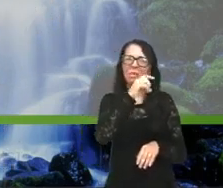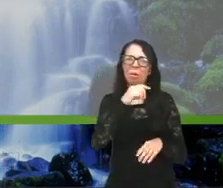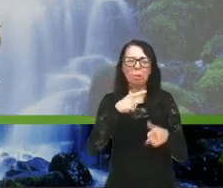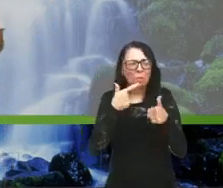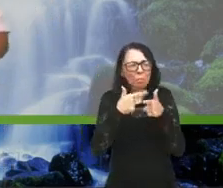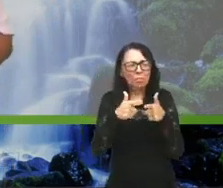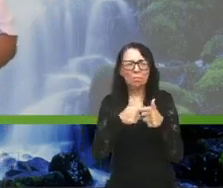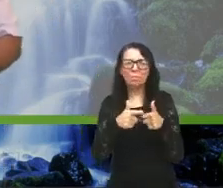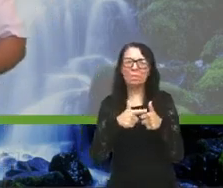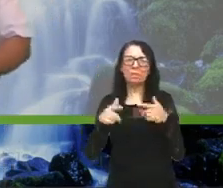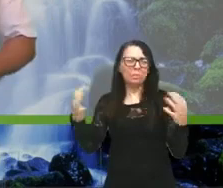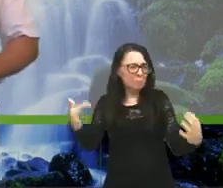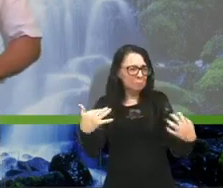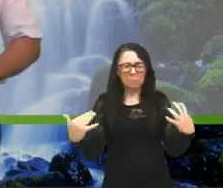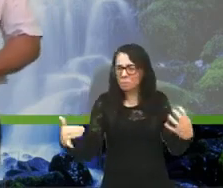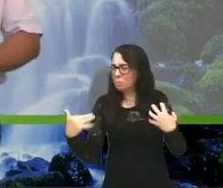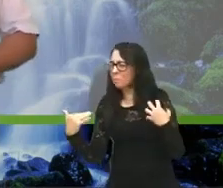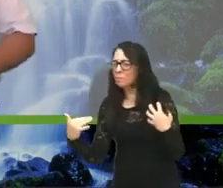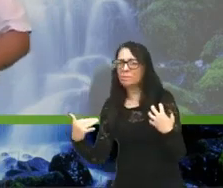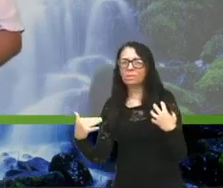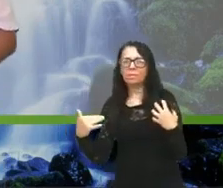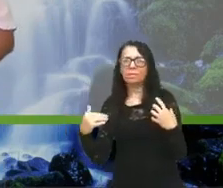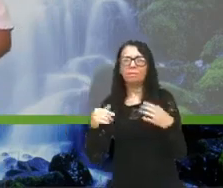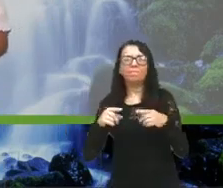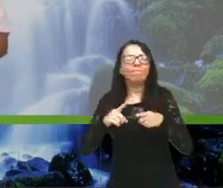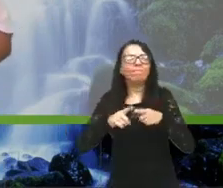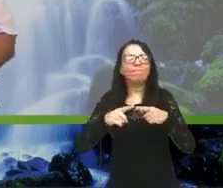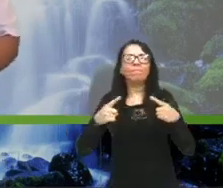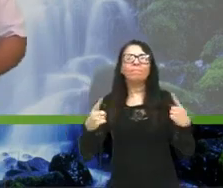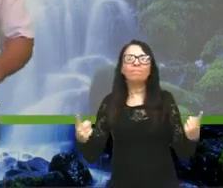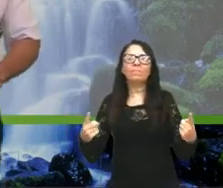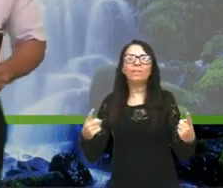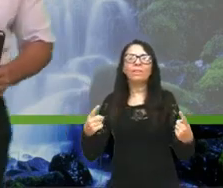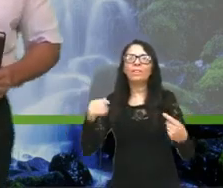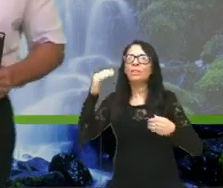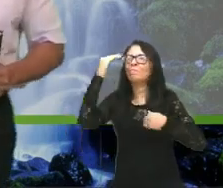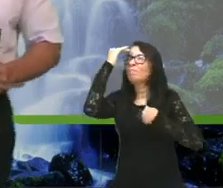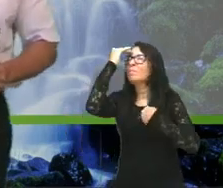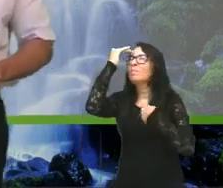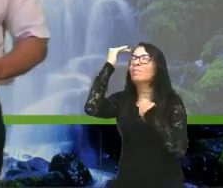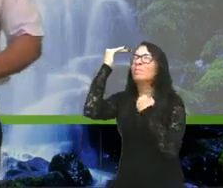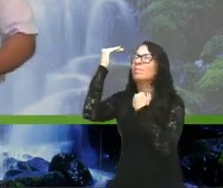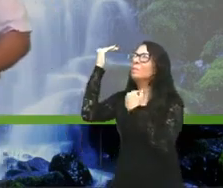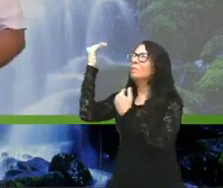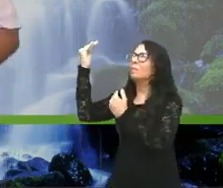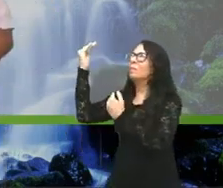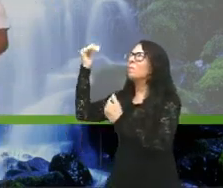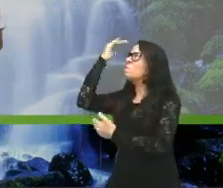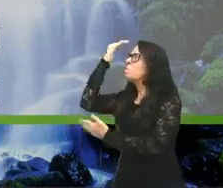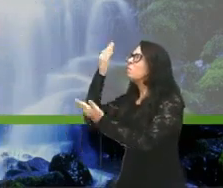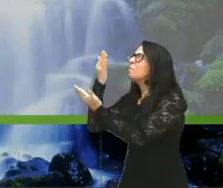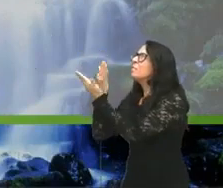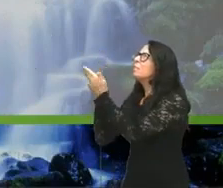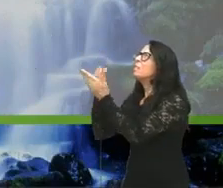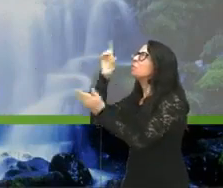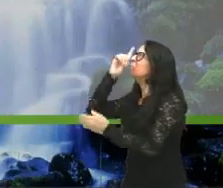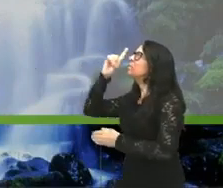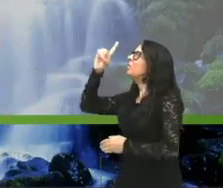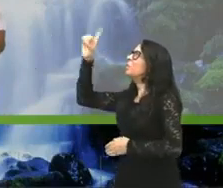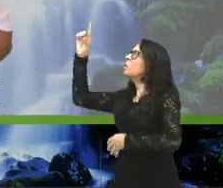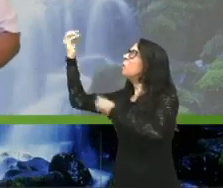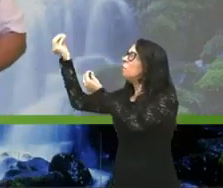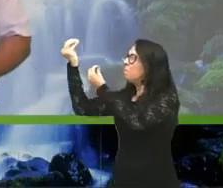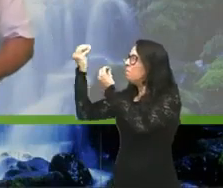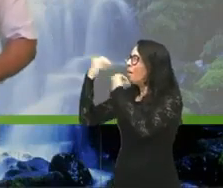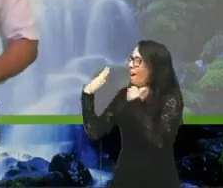eu creio, Senhor, eu creio no Teu agir, eu creio na Tua bondade, eu continuo me alegrando no Senhor, Deus da